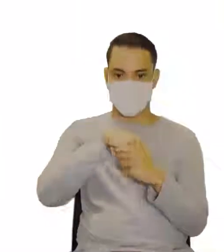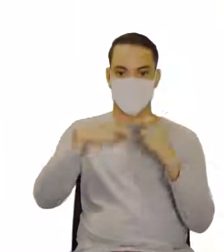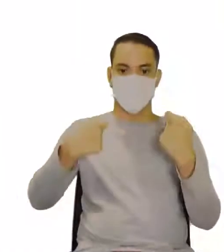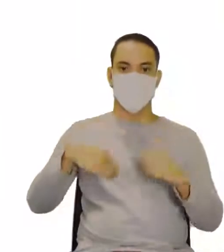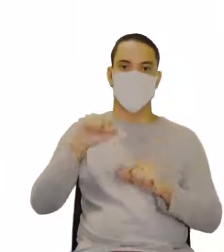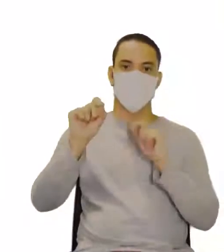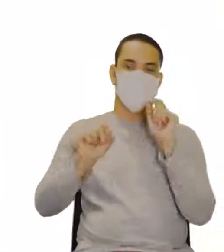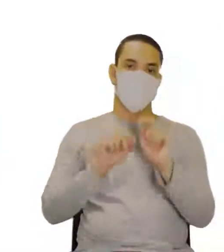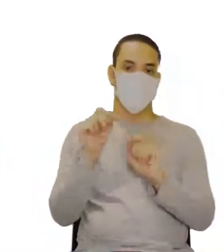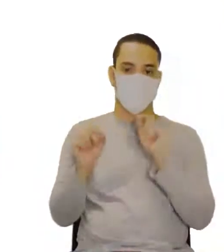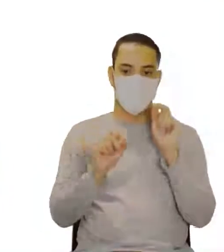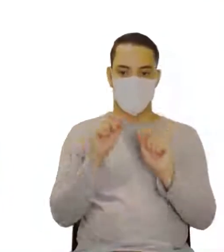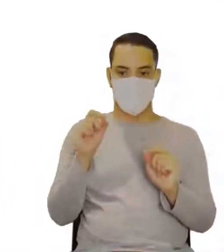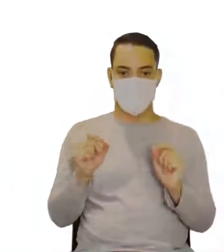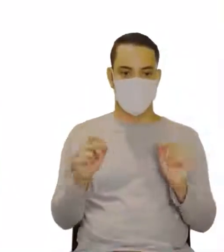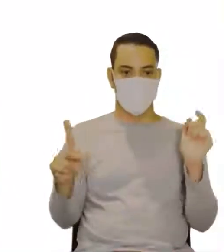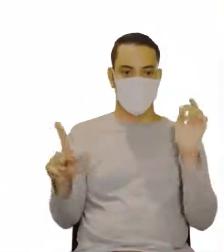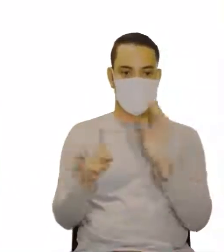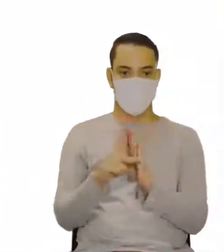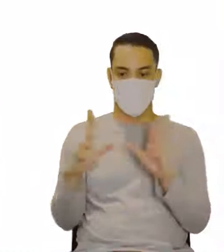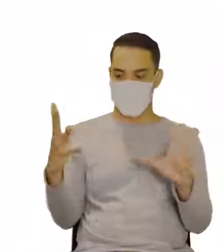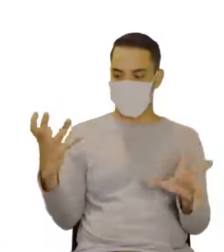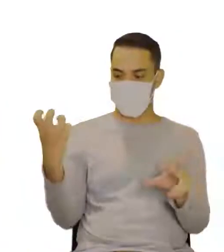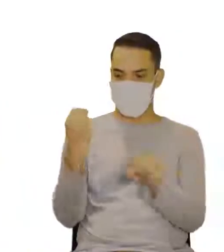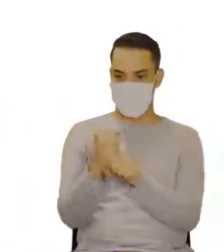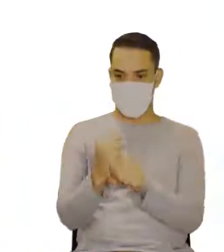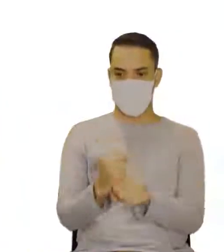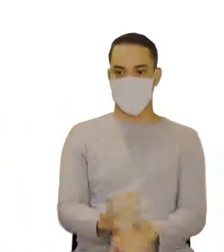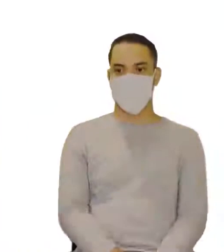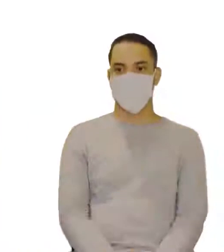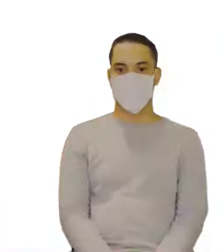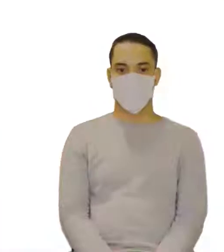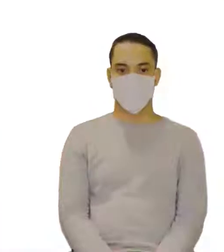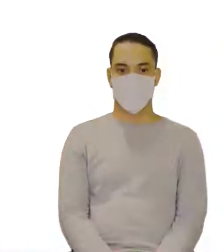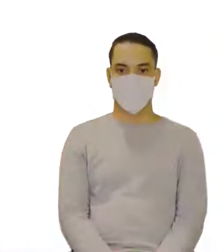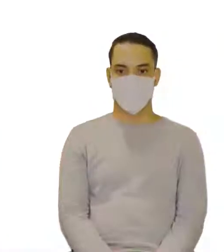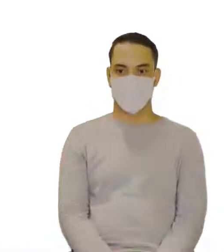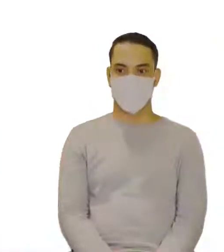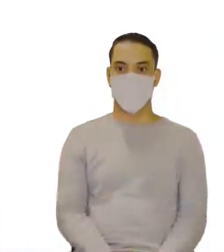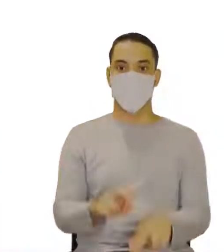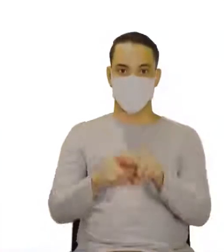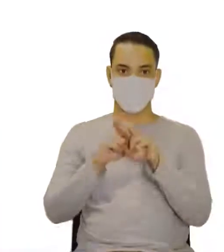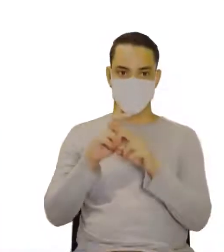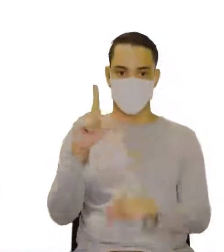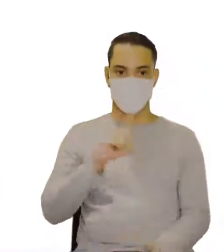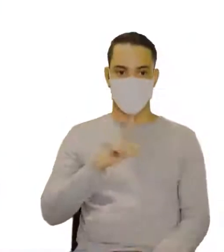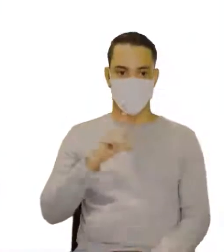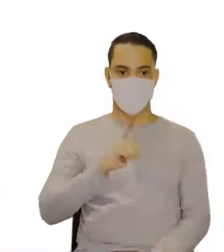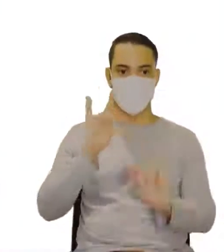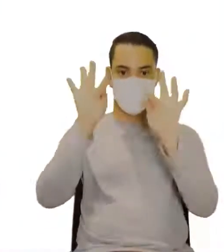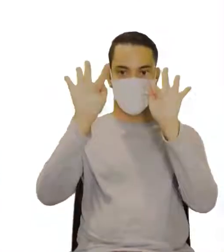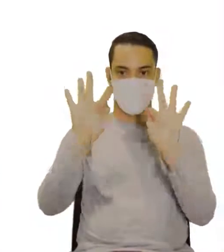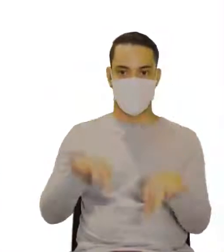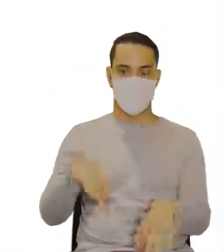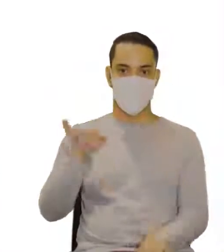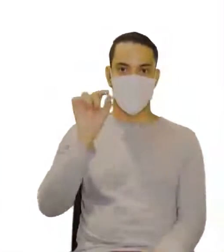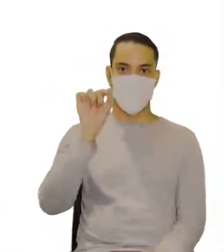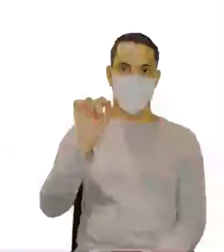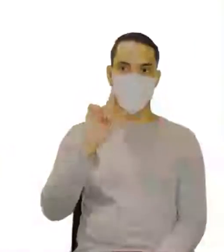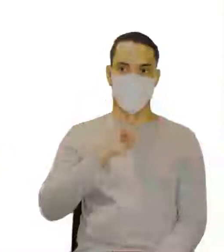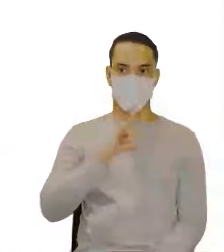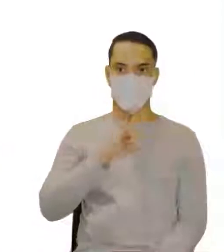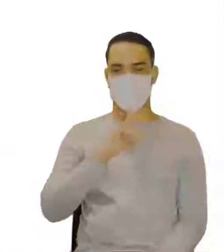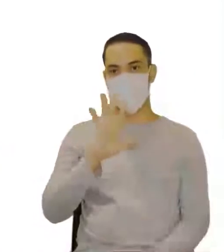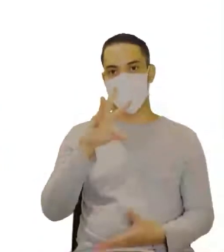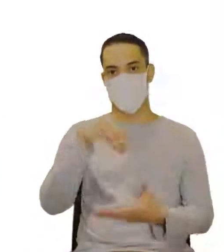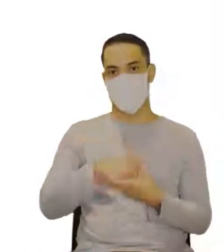gerador equivalente é dada pela soma dessas aí, né? Então, você tem lá no final das contas que a